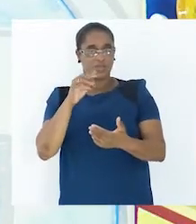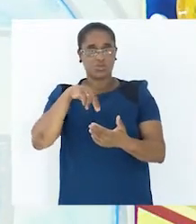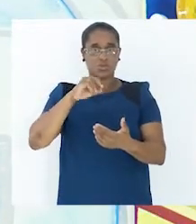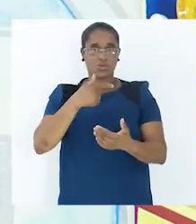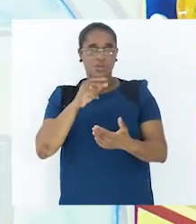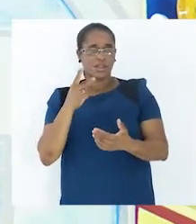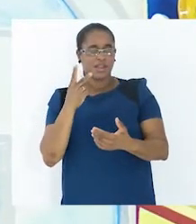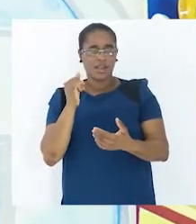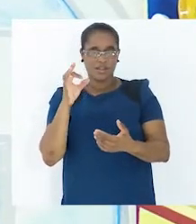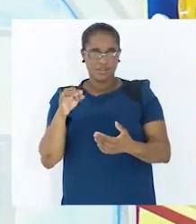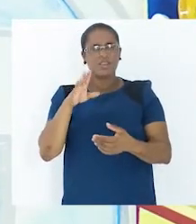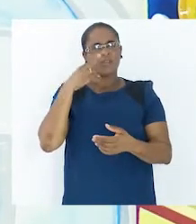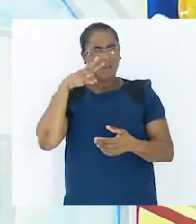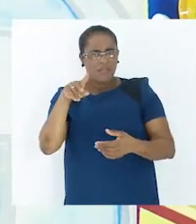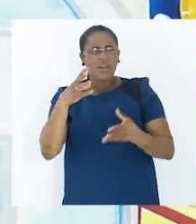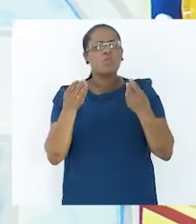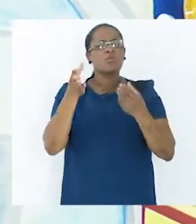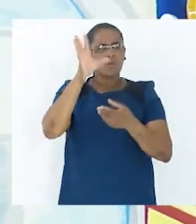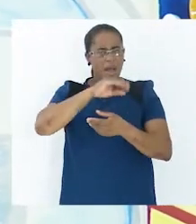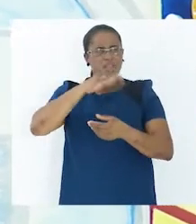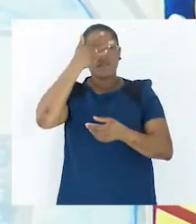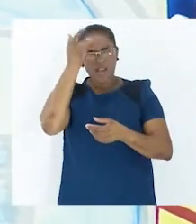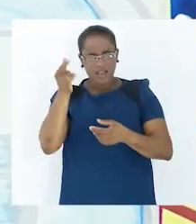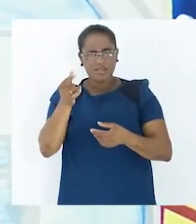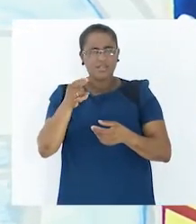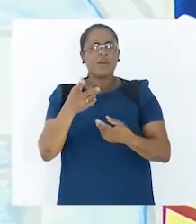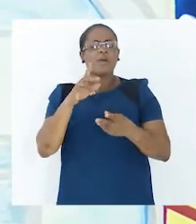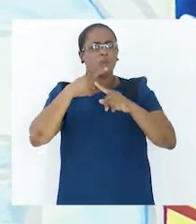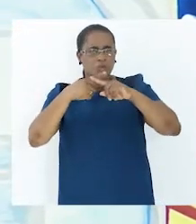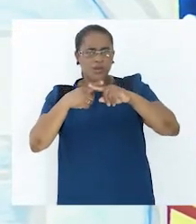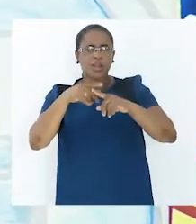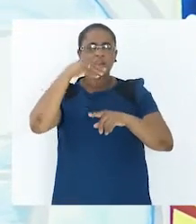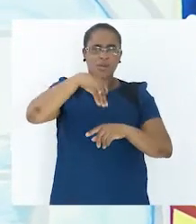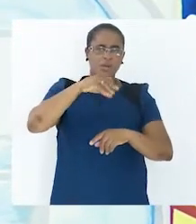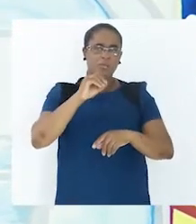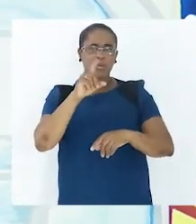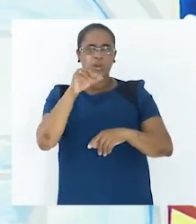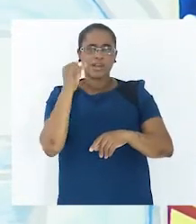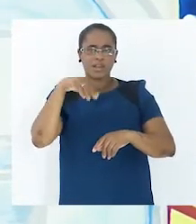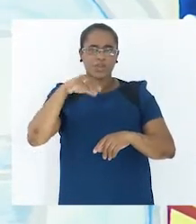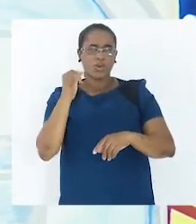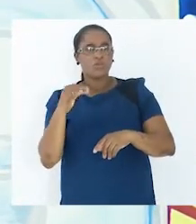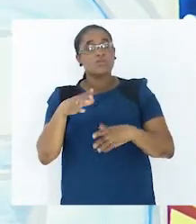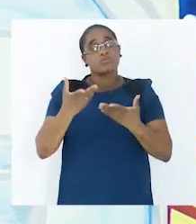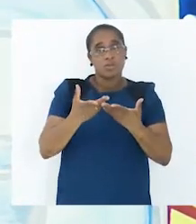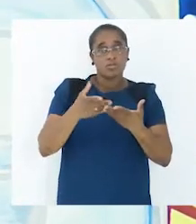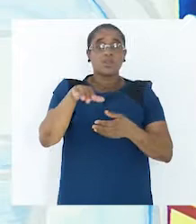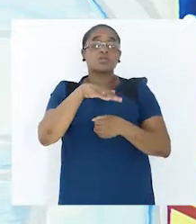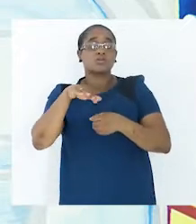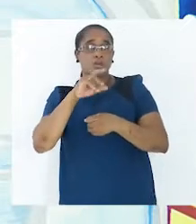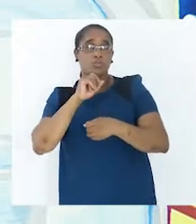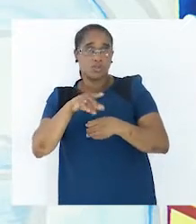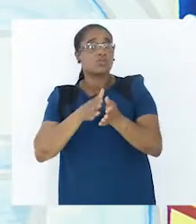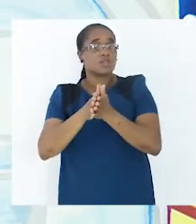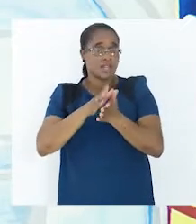é muito mais fácil multiplicar polinômios nos casos em que é possível utilizar os casos